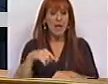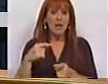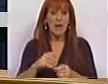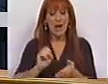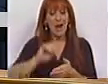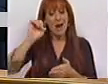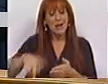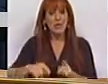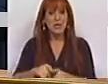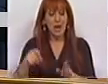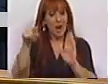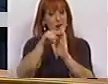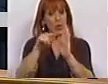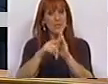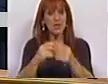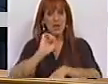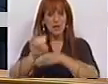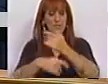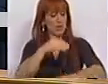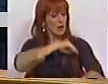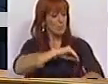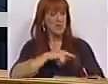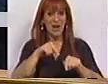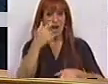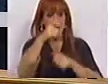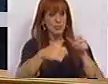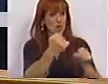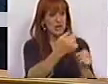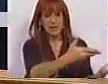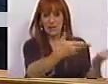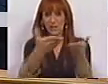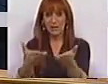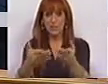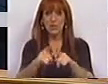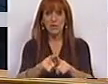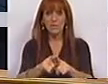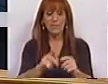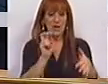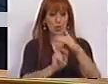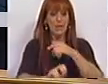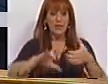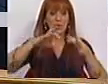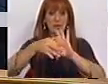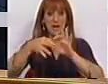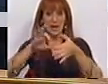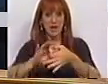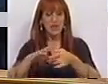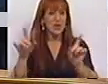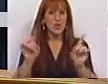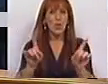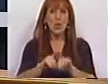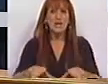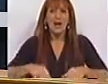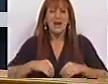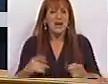eliminar a norma e devolver o rendimento a estes trabalhadores do Metro e da Carris. Não é